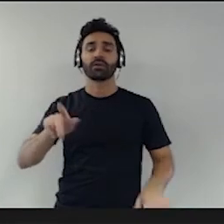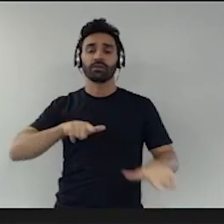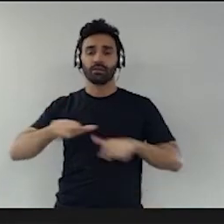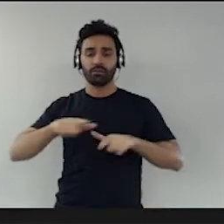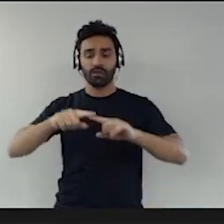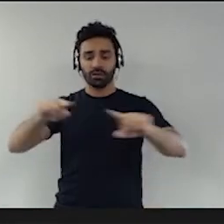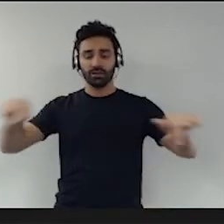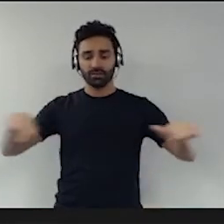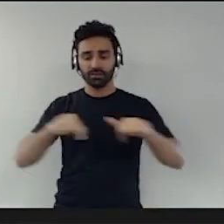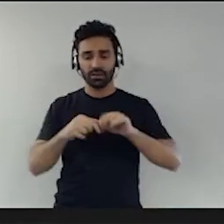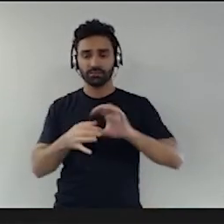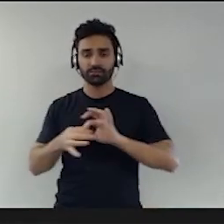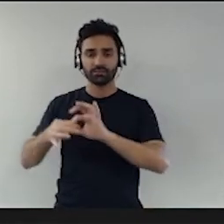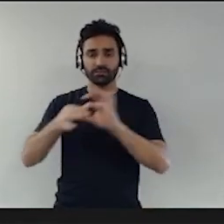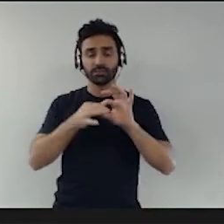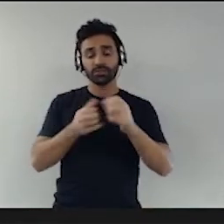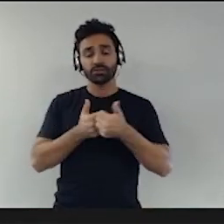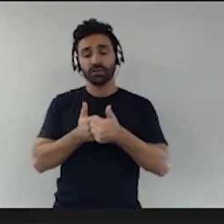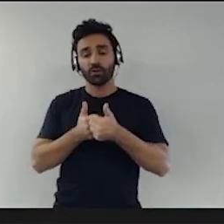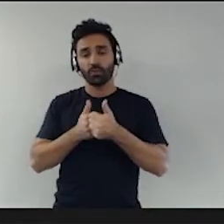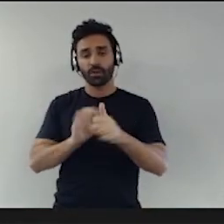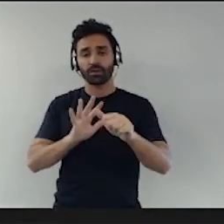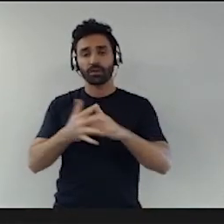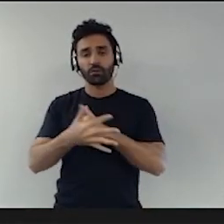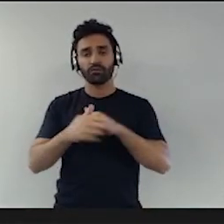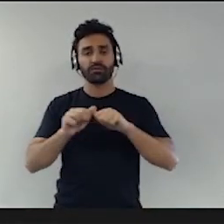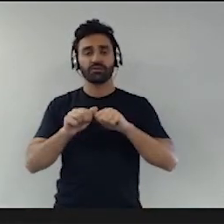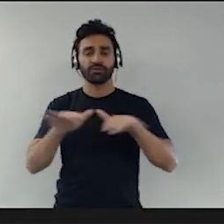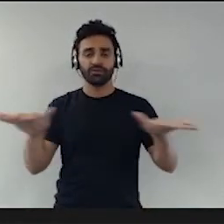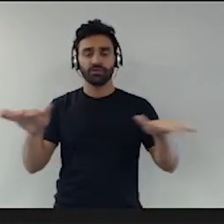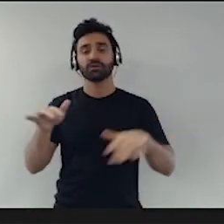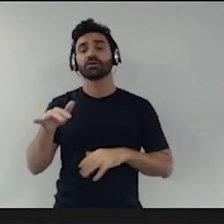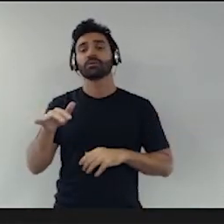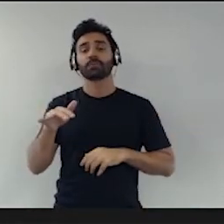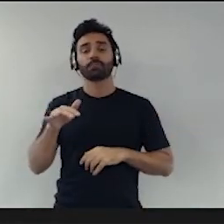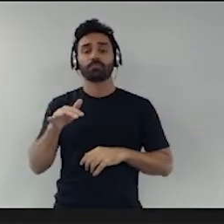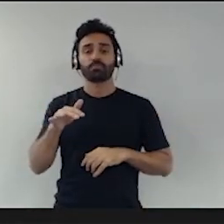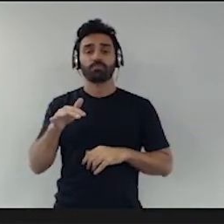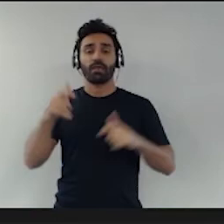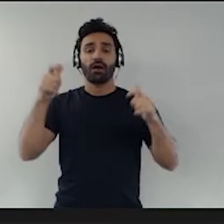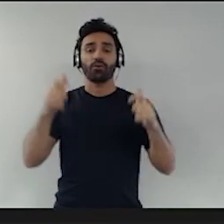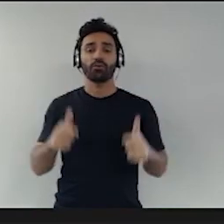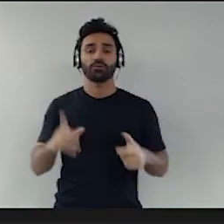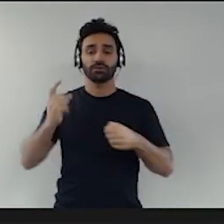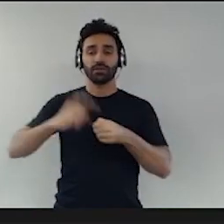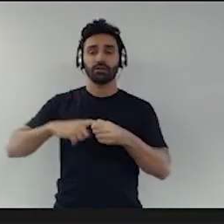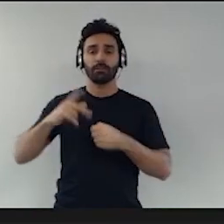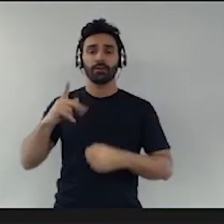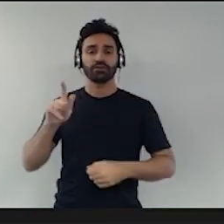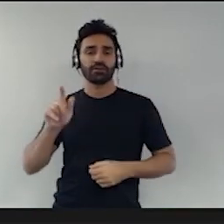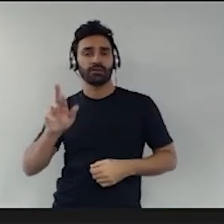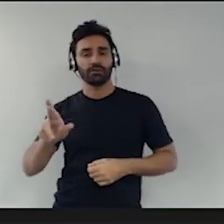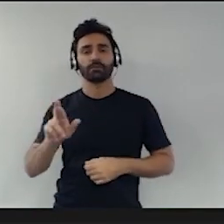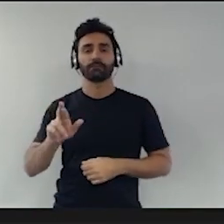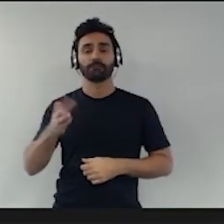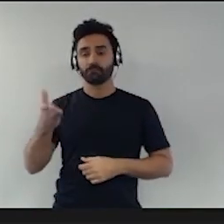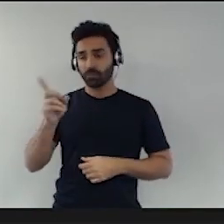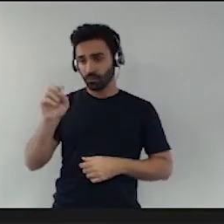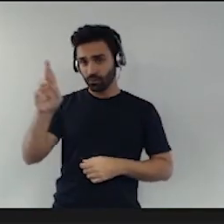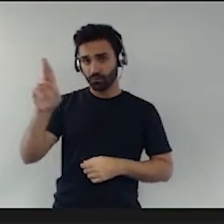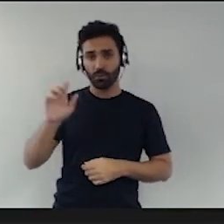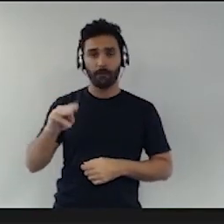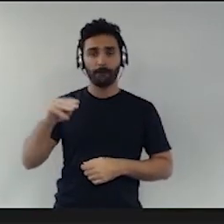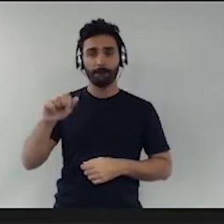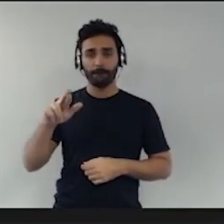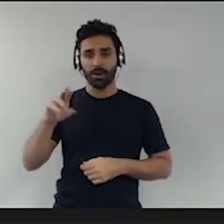Gabinete Integrado de Acompanhamento da Covid-19 na Procuradoria-Geral da República. Doutor Marcos Antônio da Silva